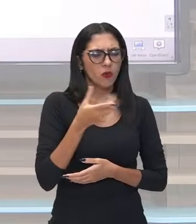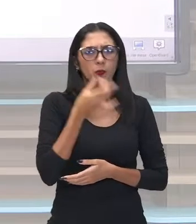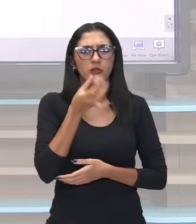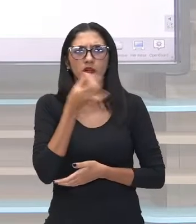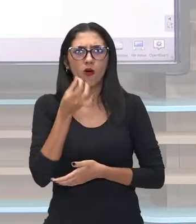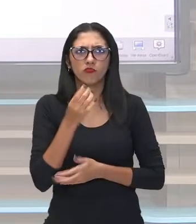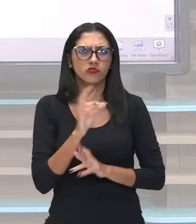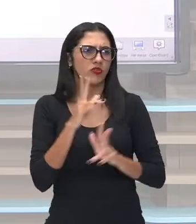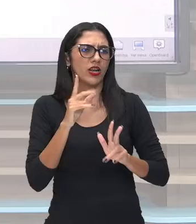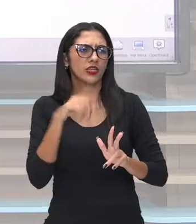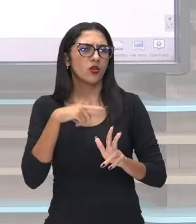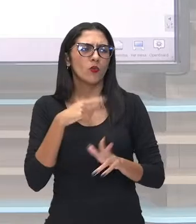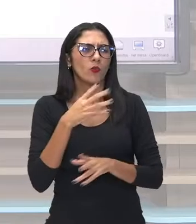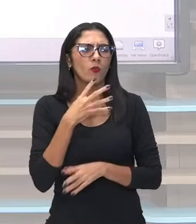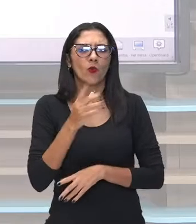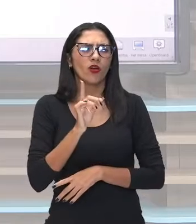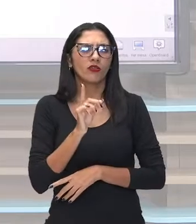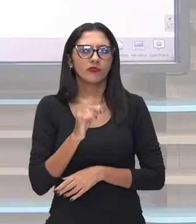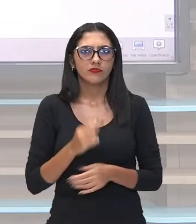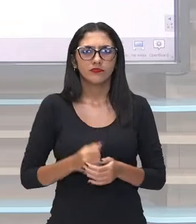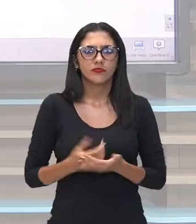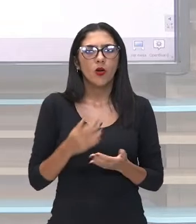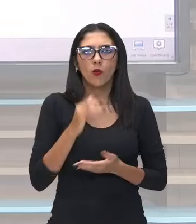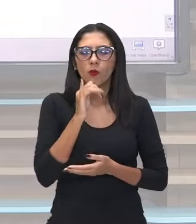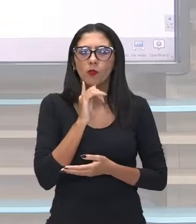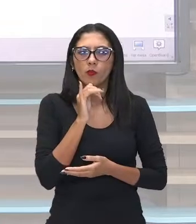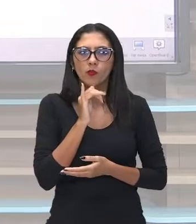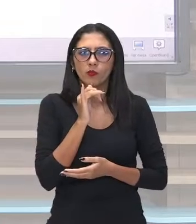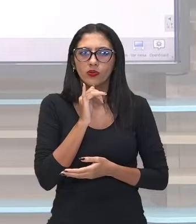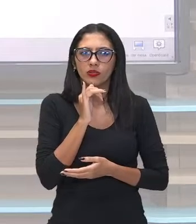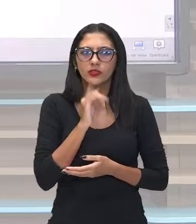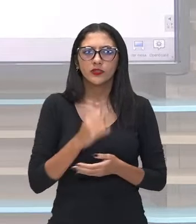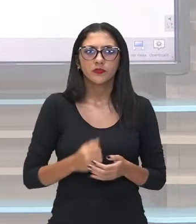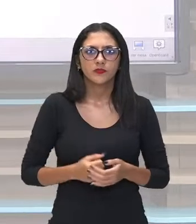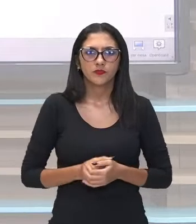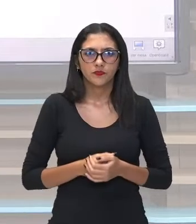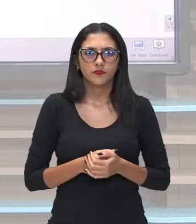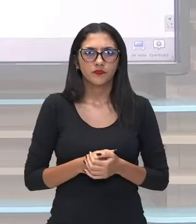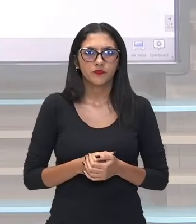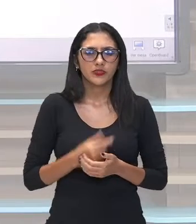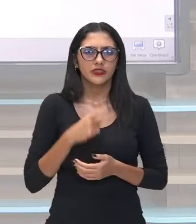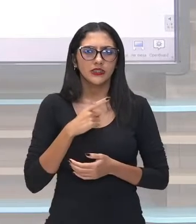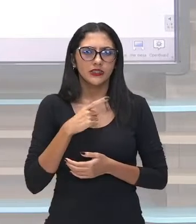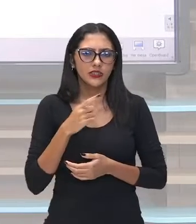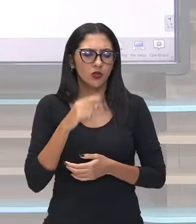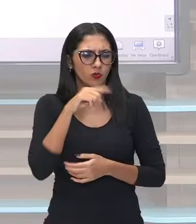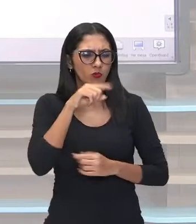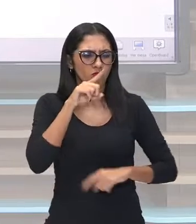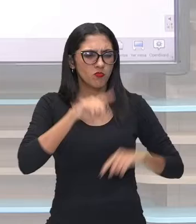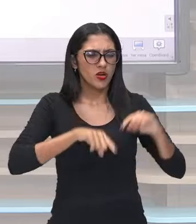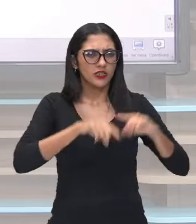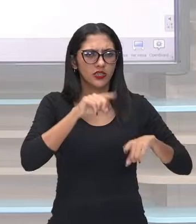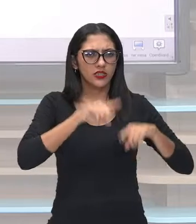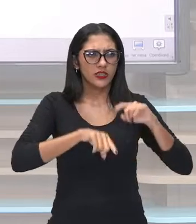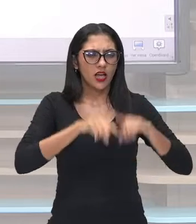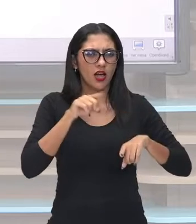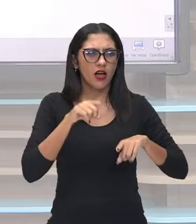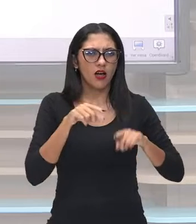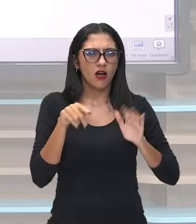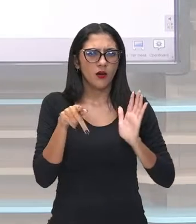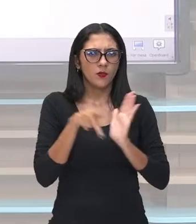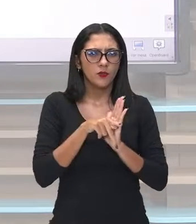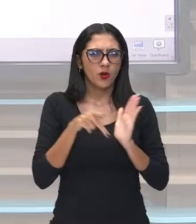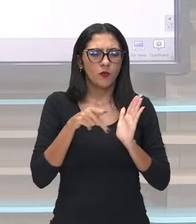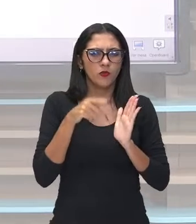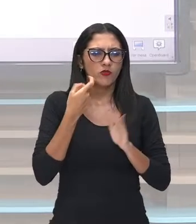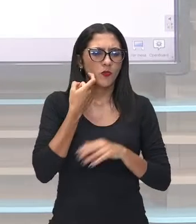olha, tem um instrumento de pesca ali, eu vou deduzir que aqueles rapazes ali